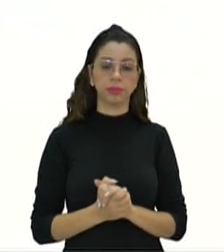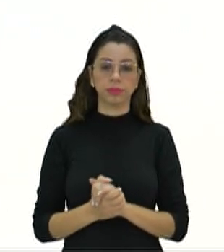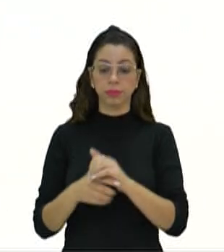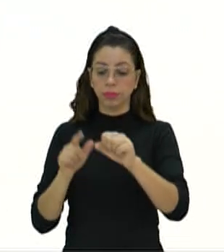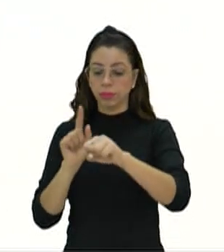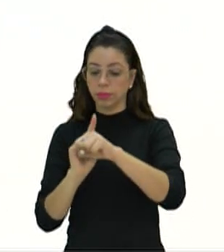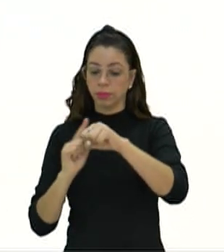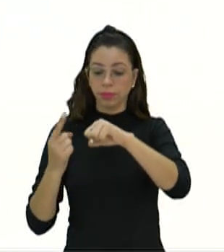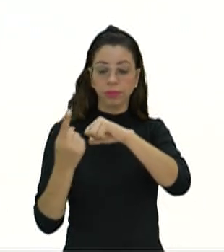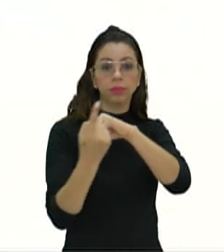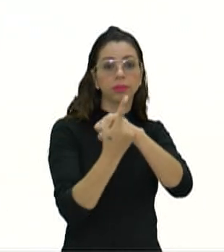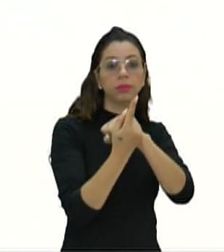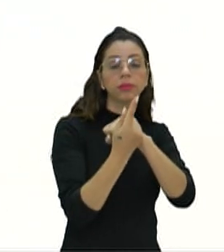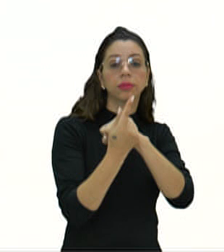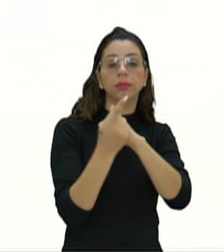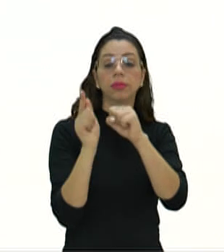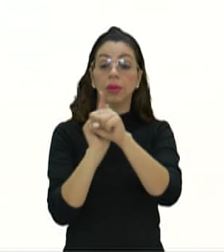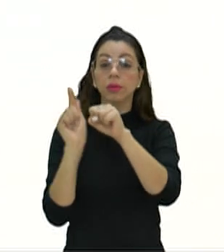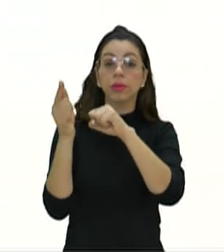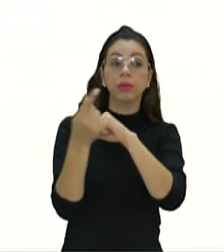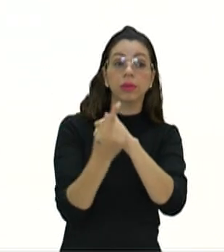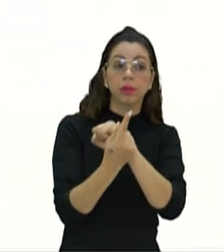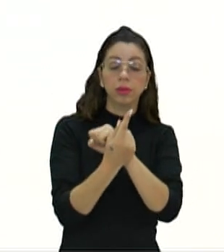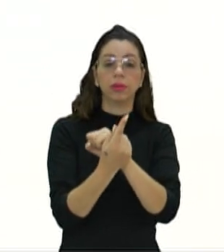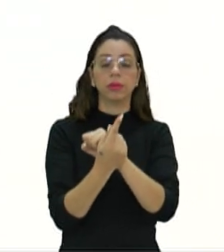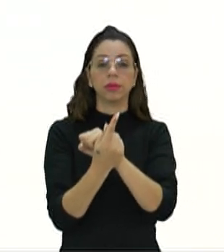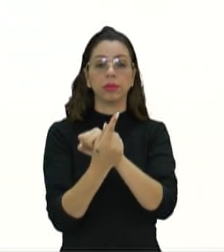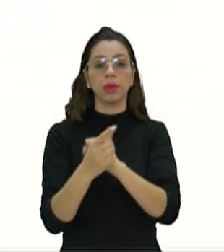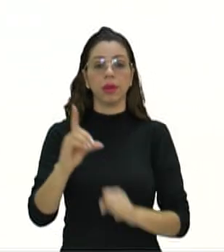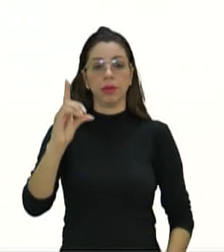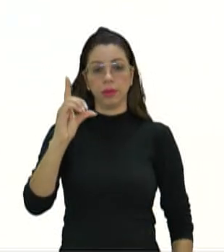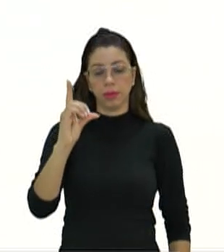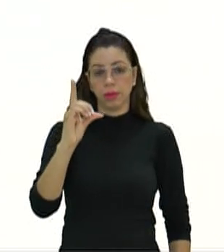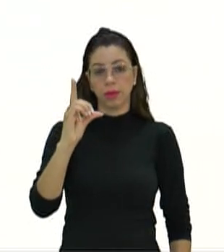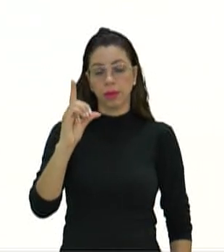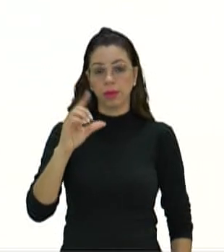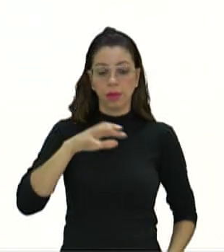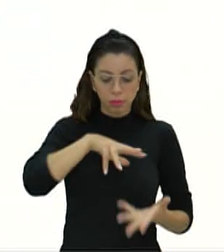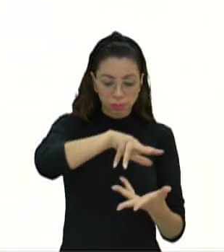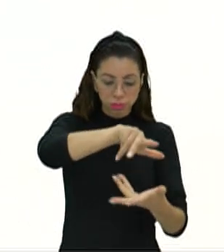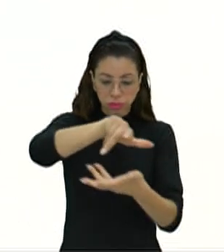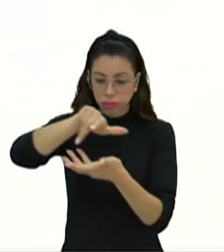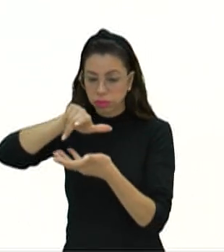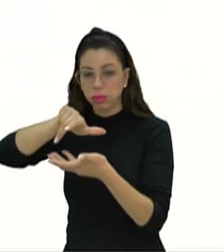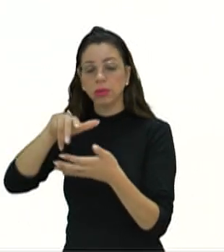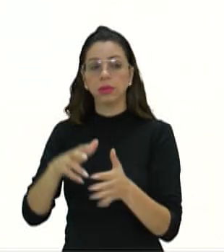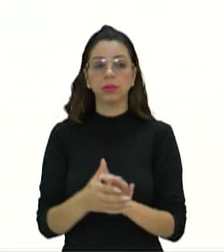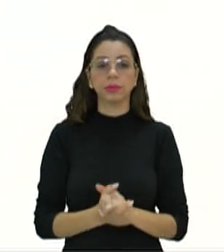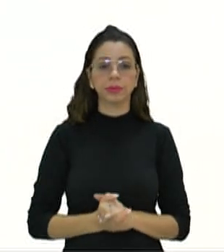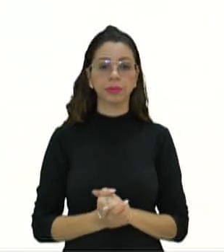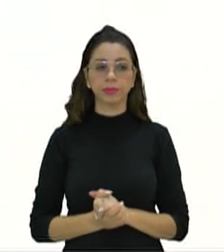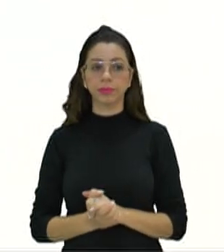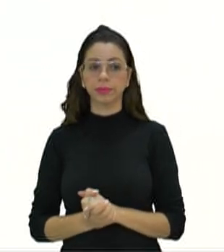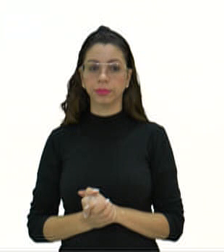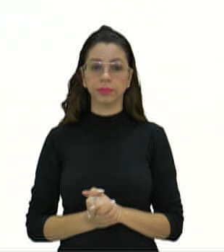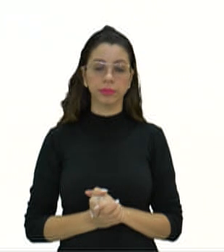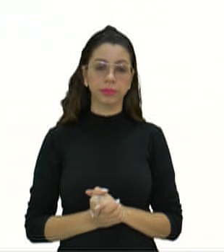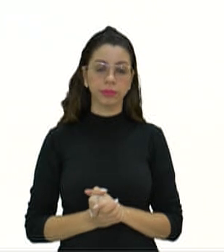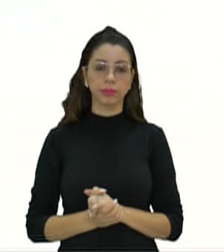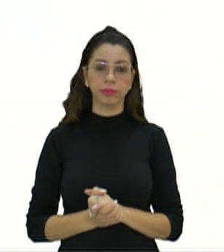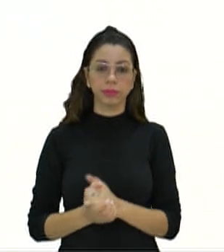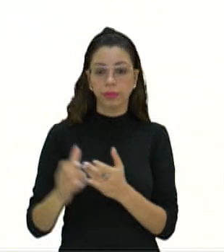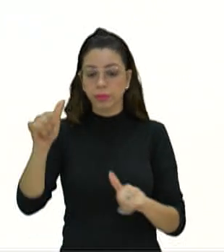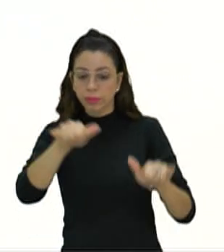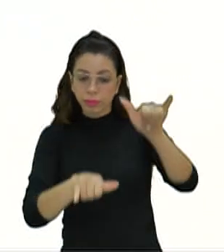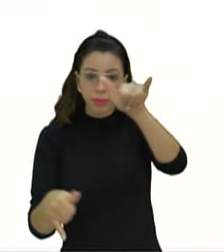Geography, geografia, daí nós temos aqui o globo terrestre. Chemistry,